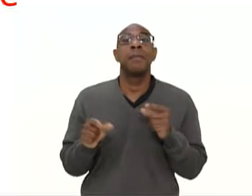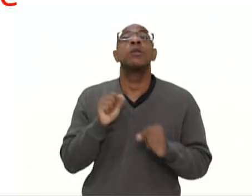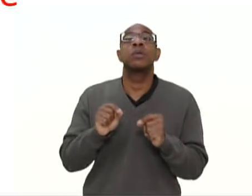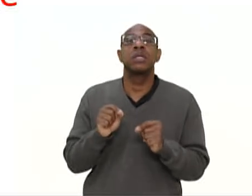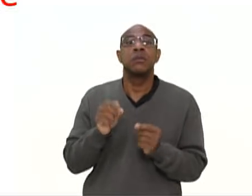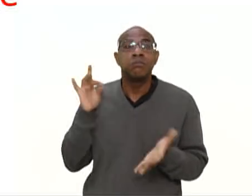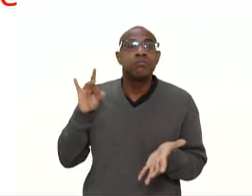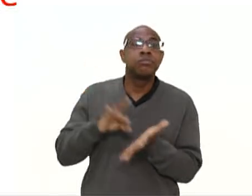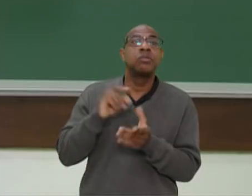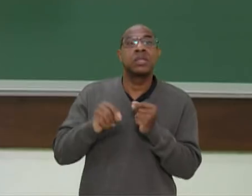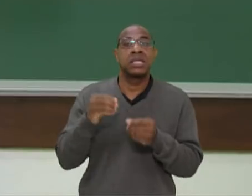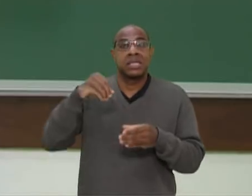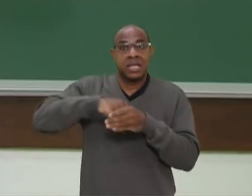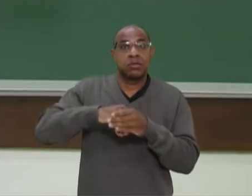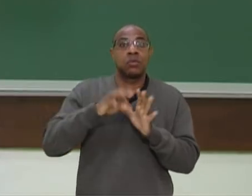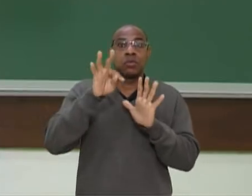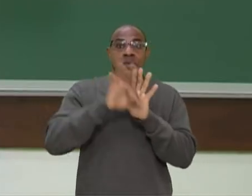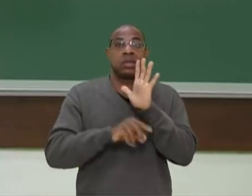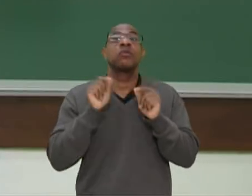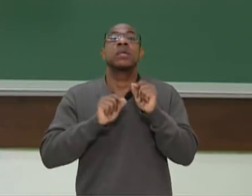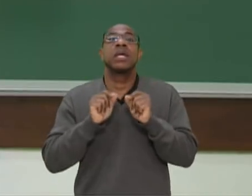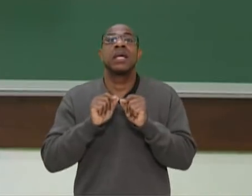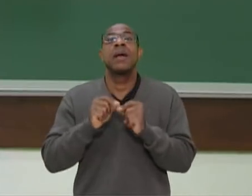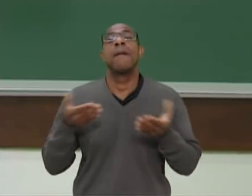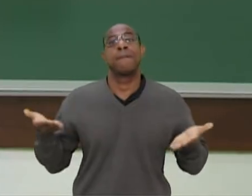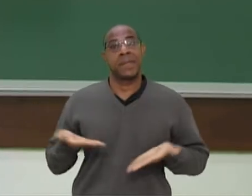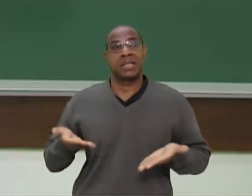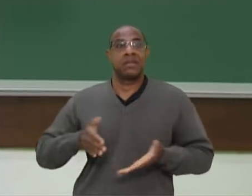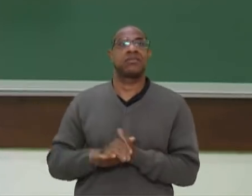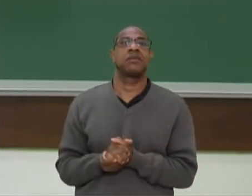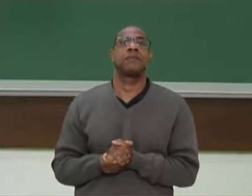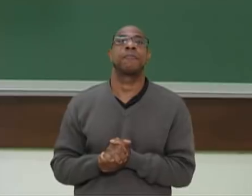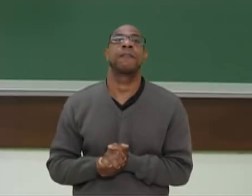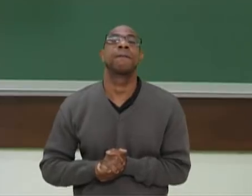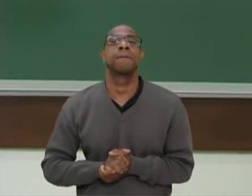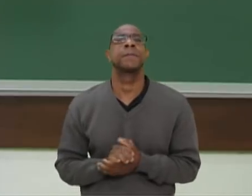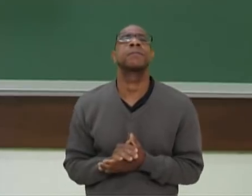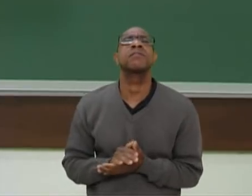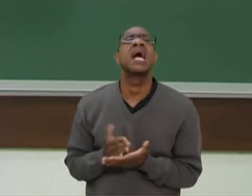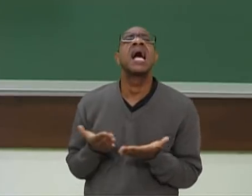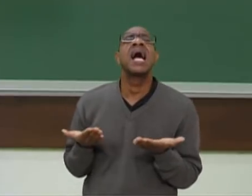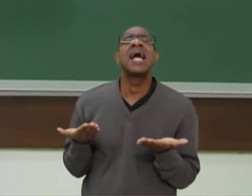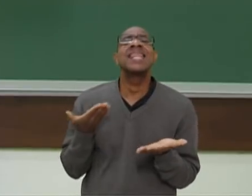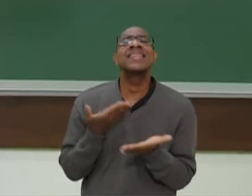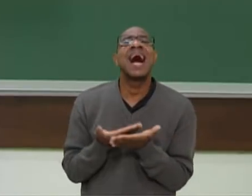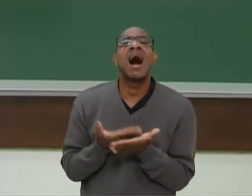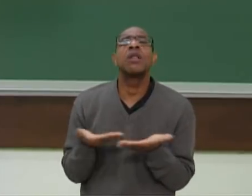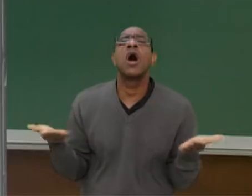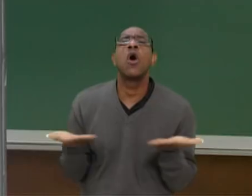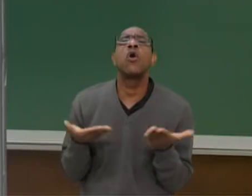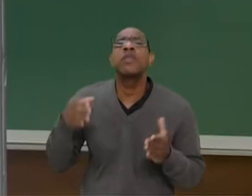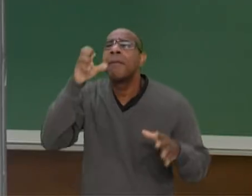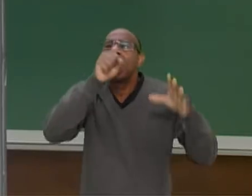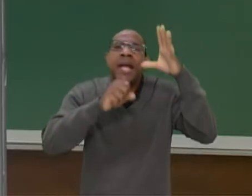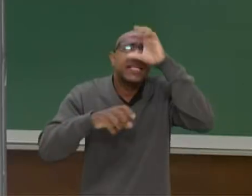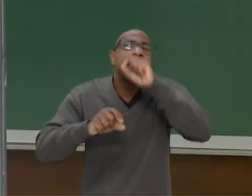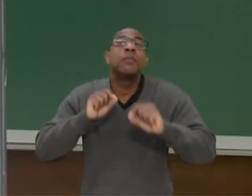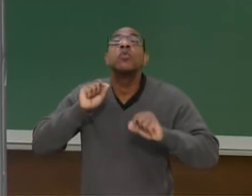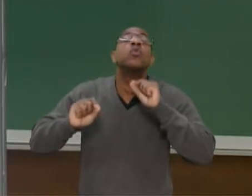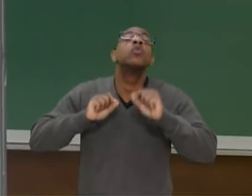mesmo é o tempo presente. Na aula de hoje, o que nós aprendemos, que nós